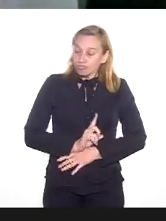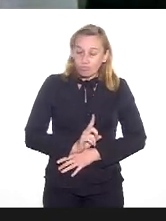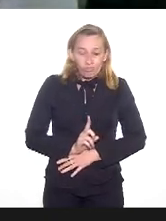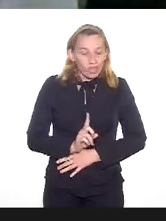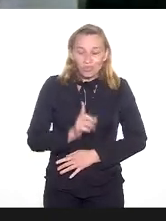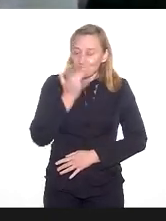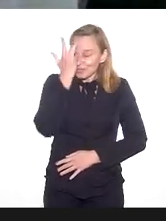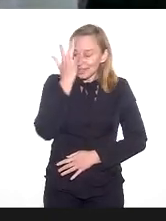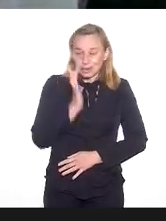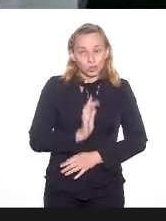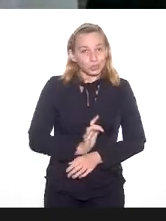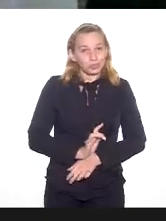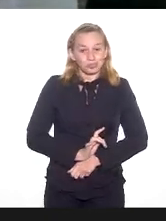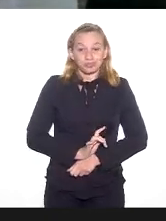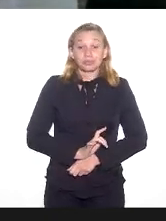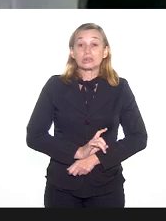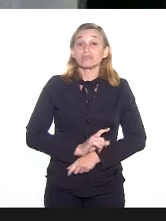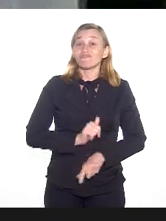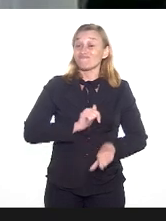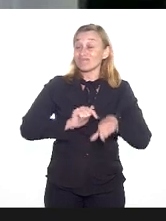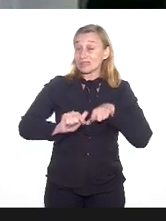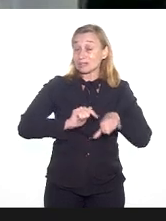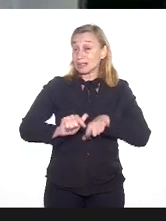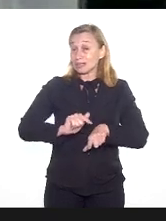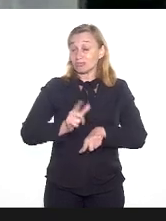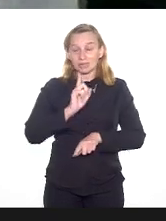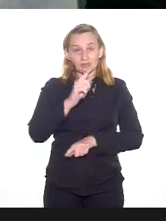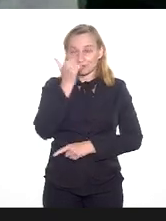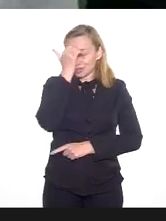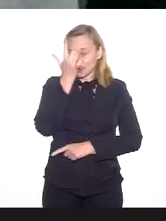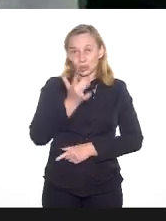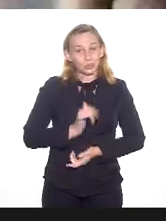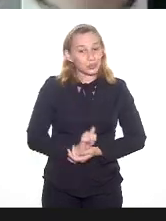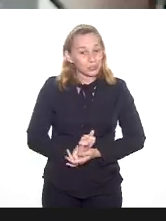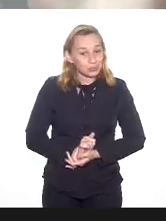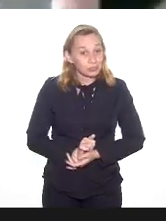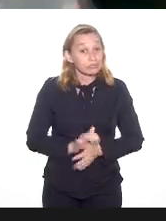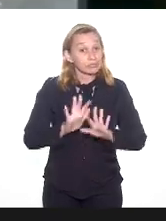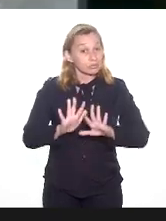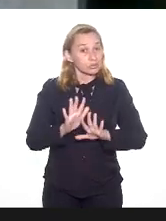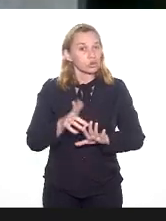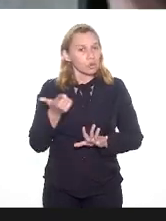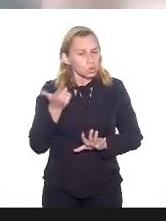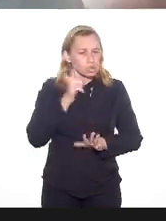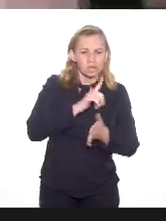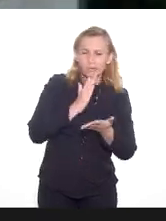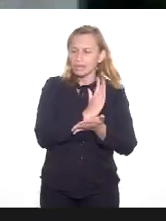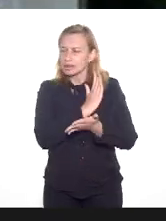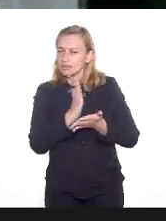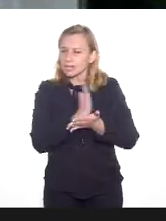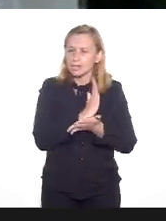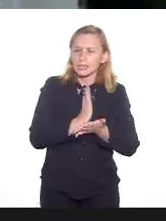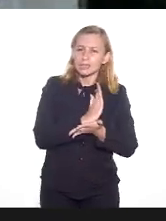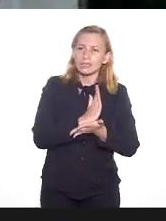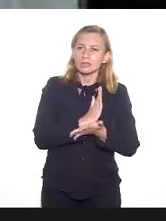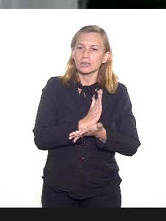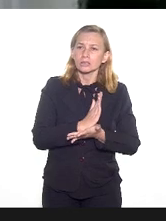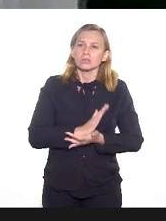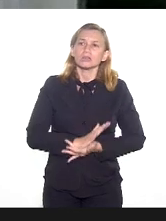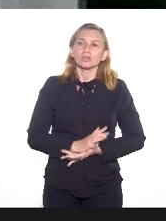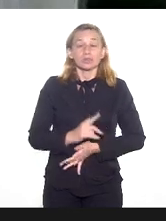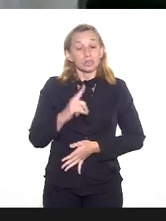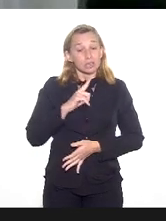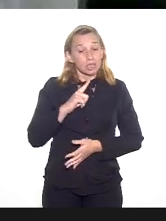não é fácil. Esse é um trabalho que não é fácil. Aliás, a gente consegue, às vezes, até ter